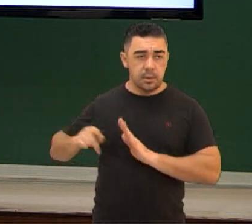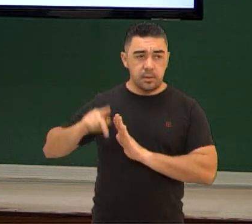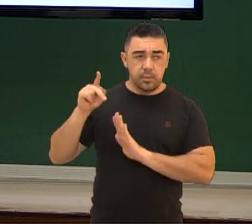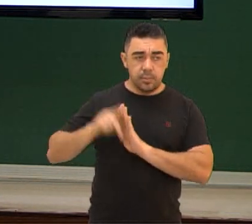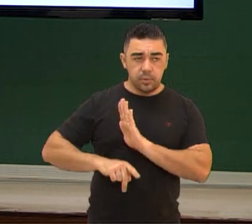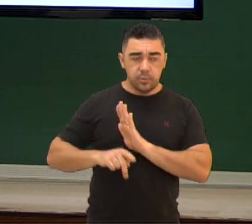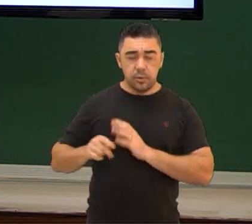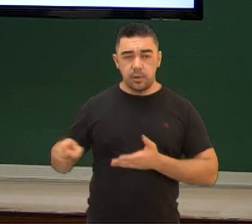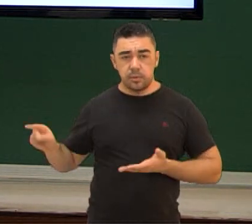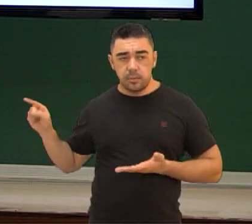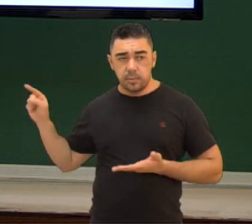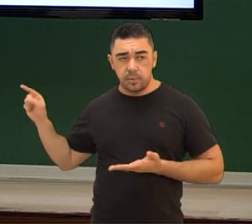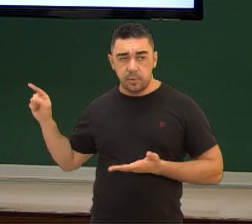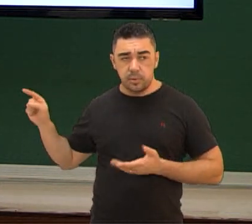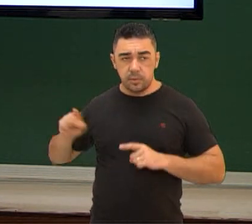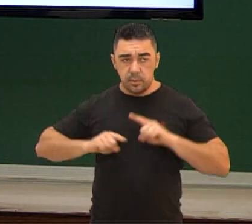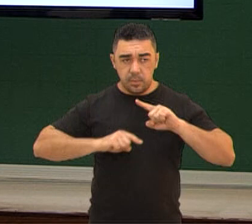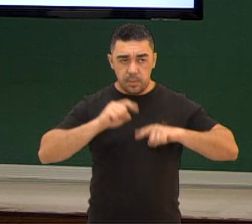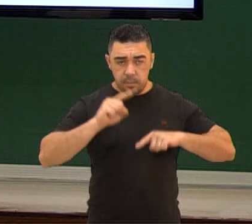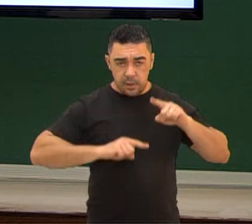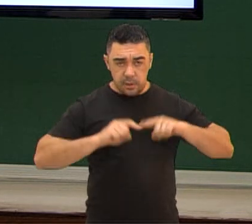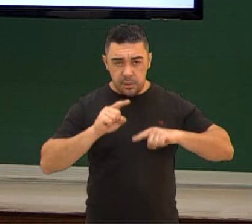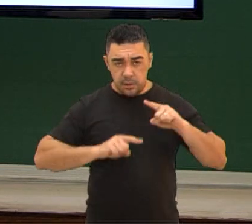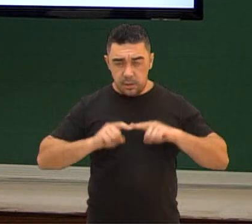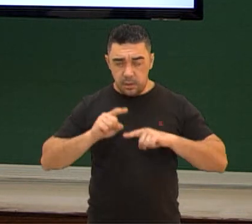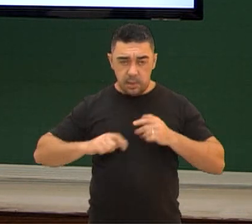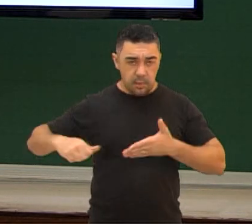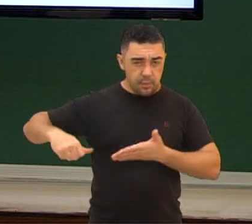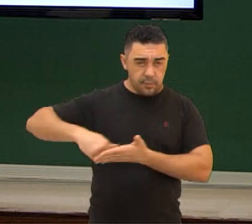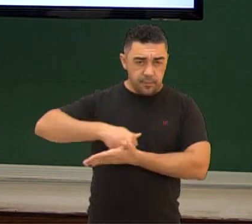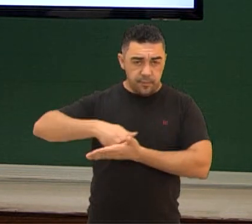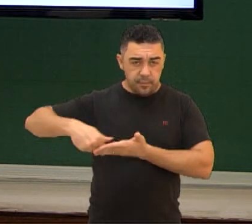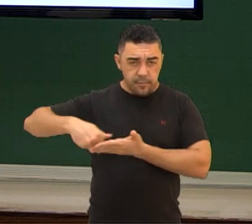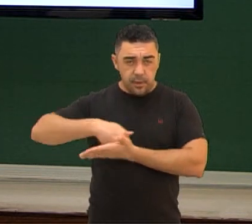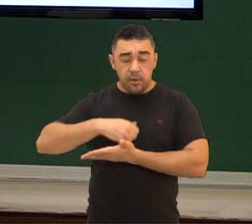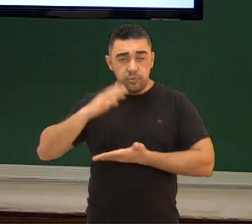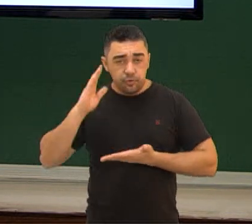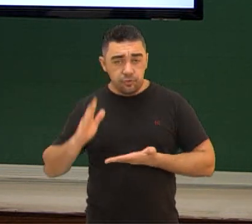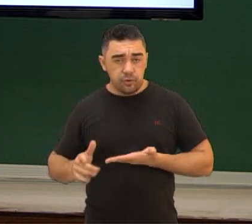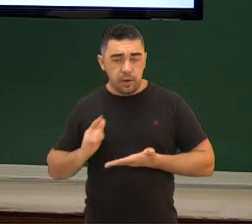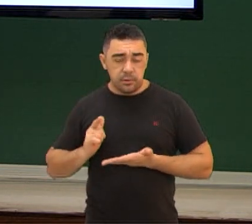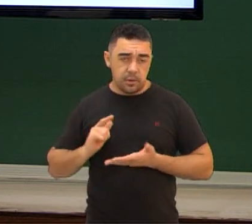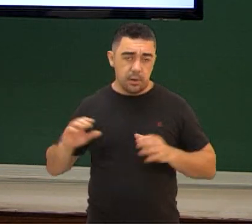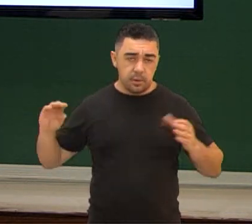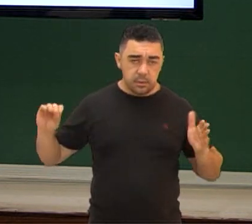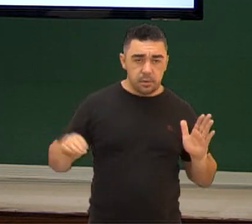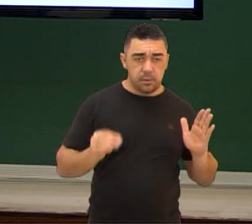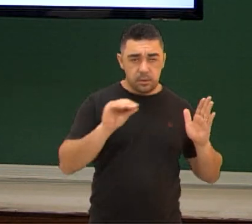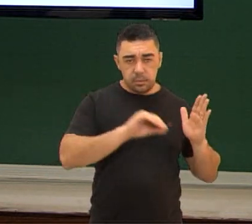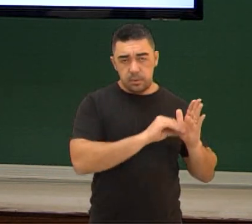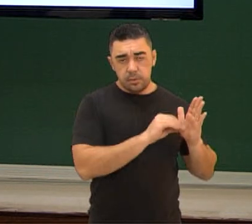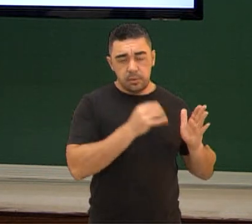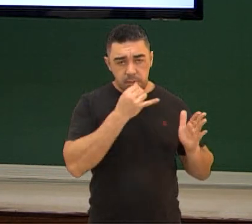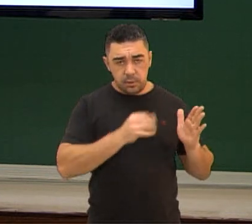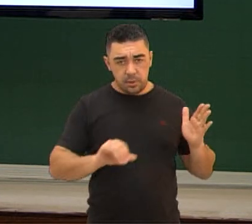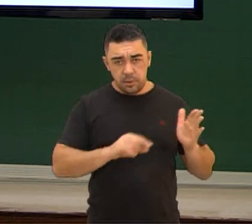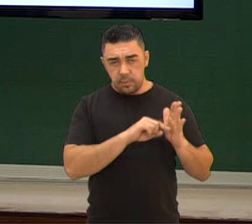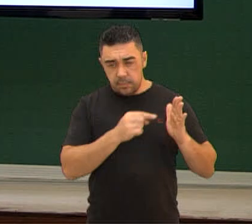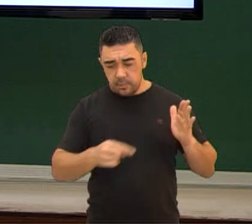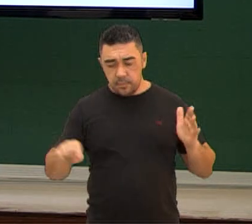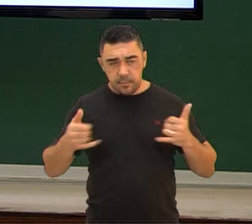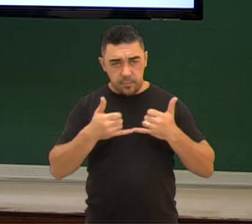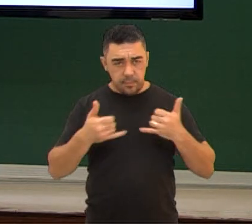né? no material do ferro de passar. Essa carga elétrica está aqui já, exposta. Então, olha